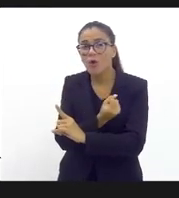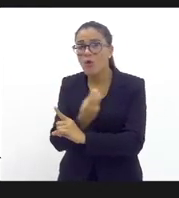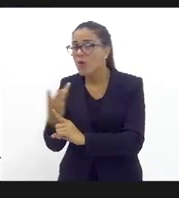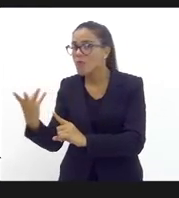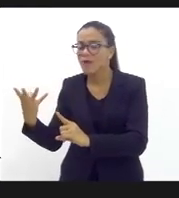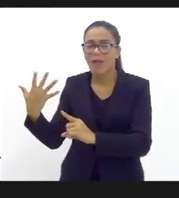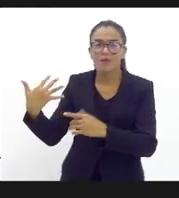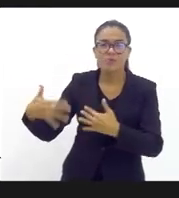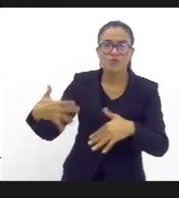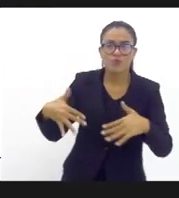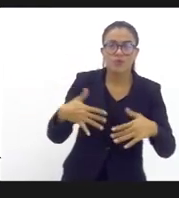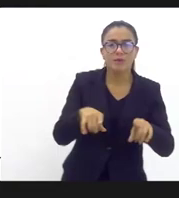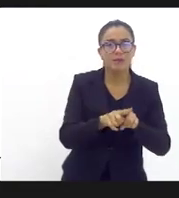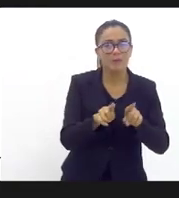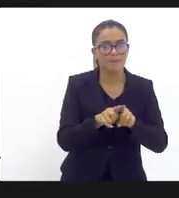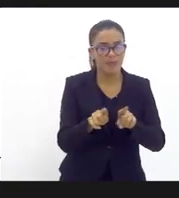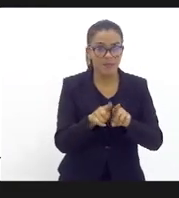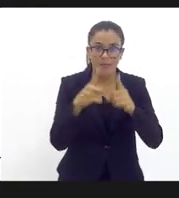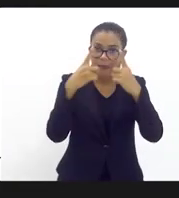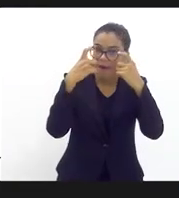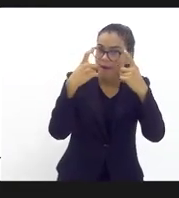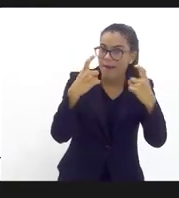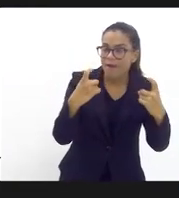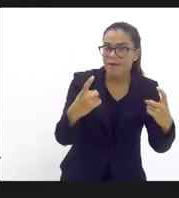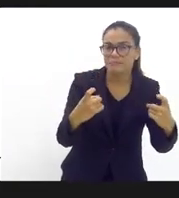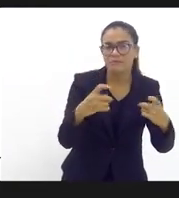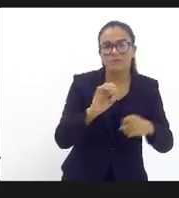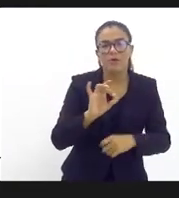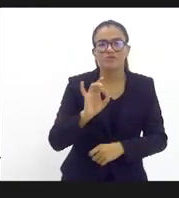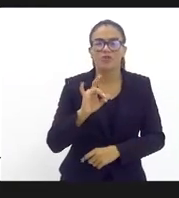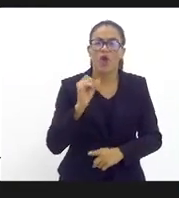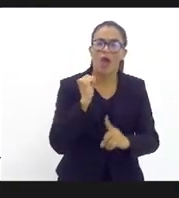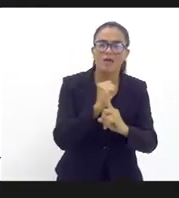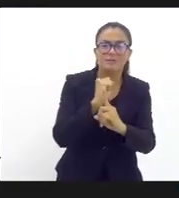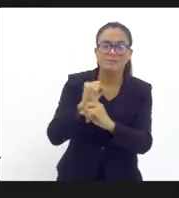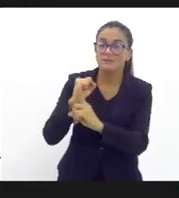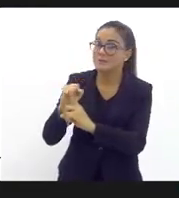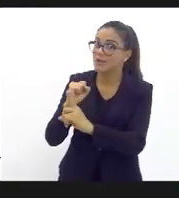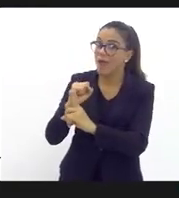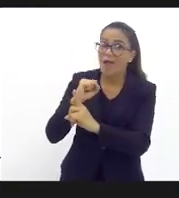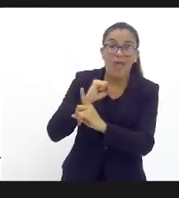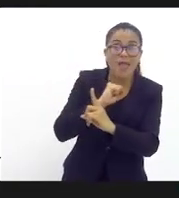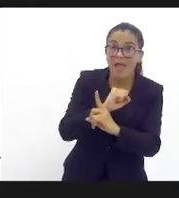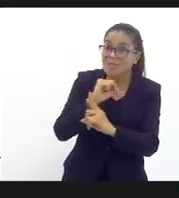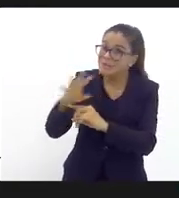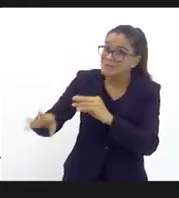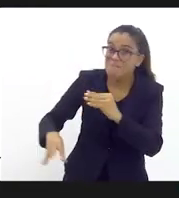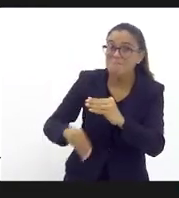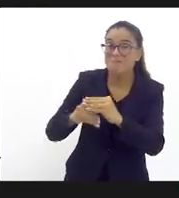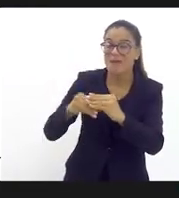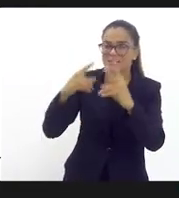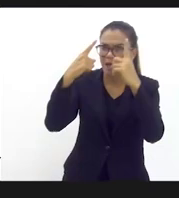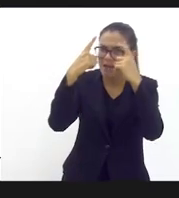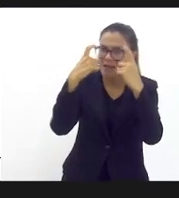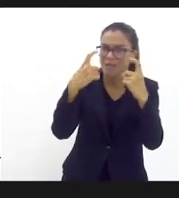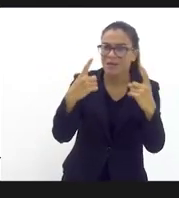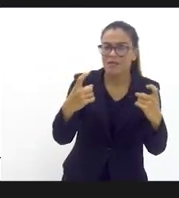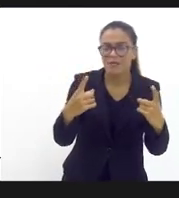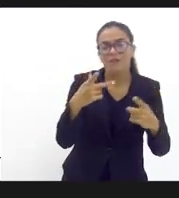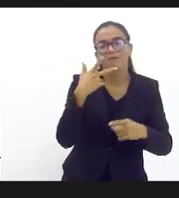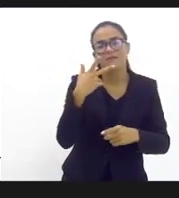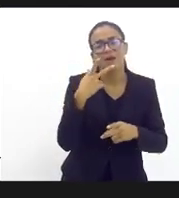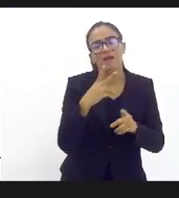e de formas extremamente agressivas. Não são só assassinatos, são assassinatos de cunho agressivos. Então, a gente fala